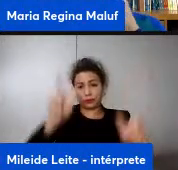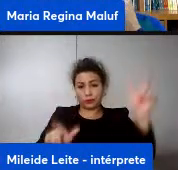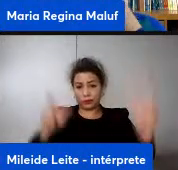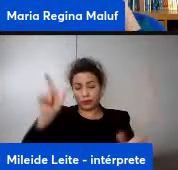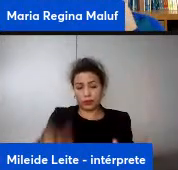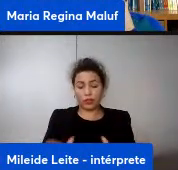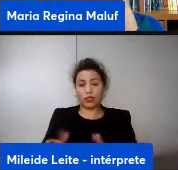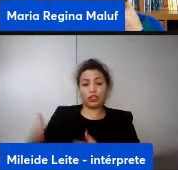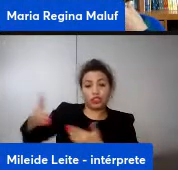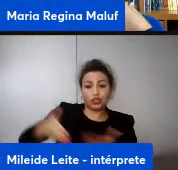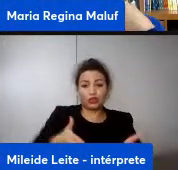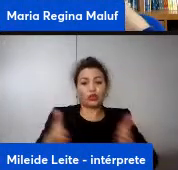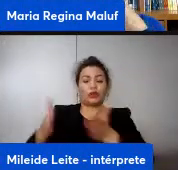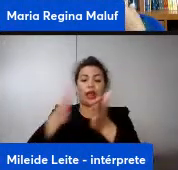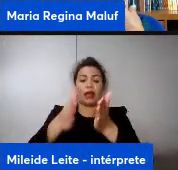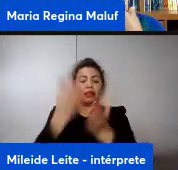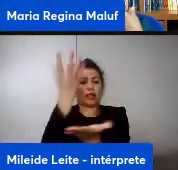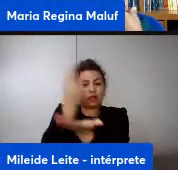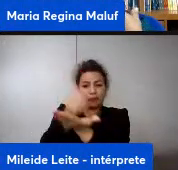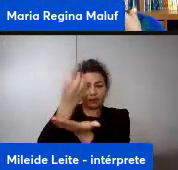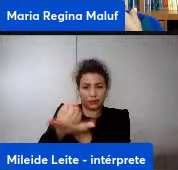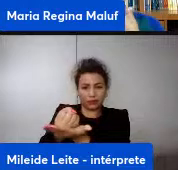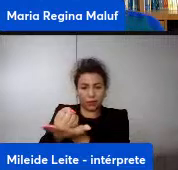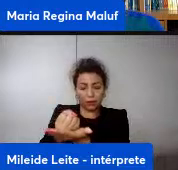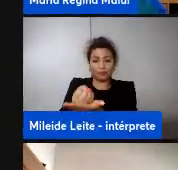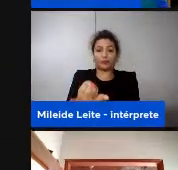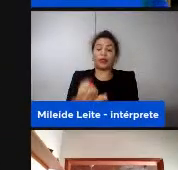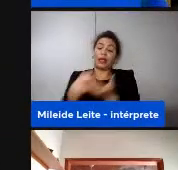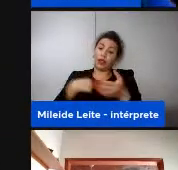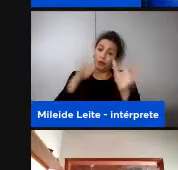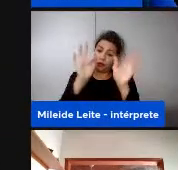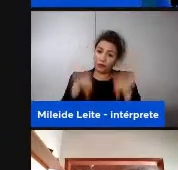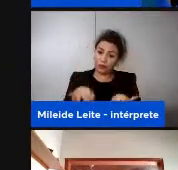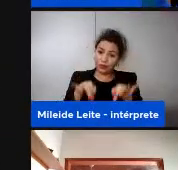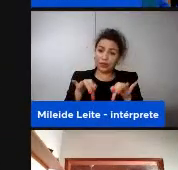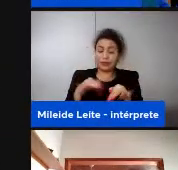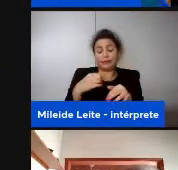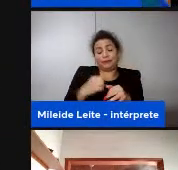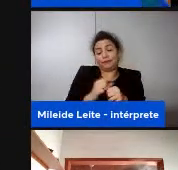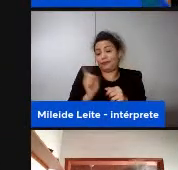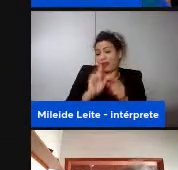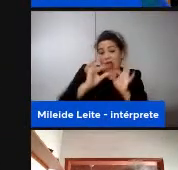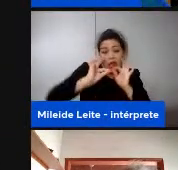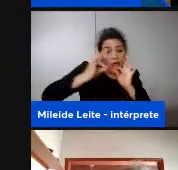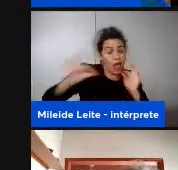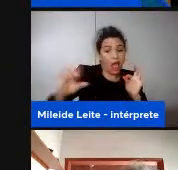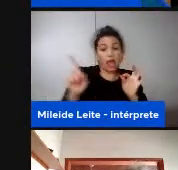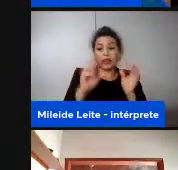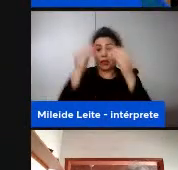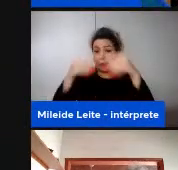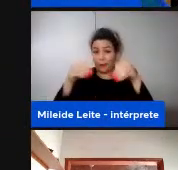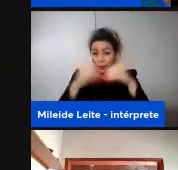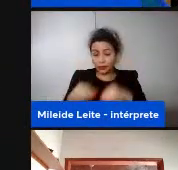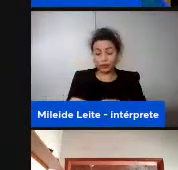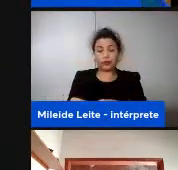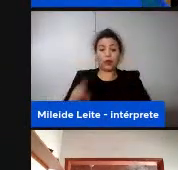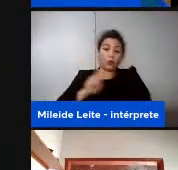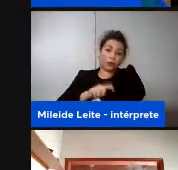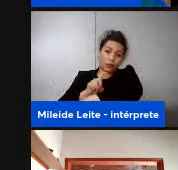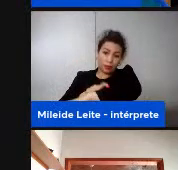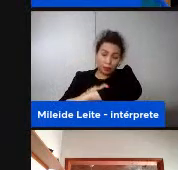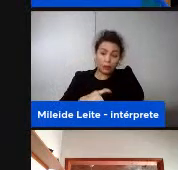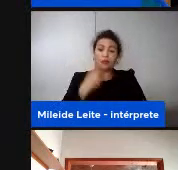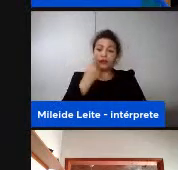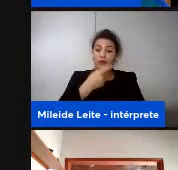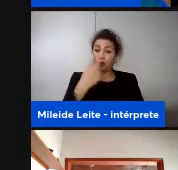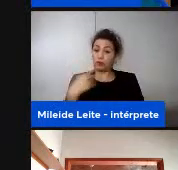jornada de alfabetização. Então, eu termino, para não alongar e não prejudicar aí o andamento dos trabalhos, dizendo que